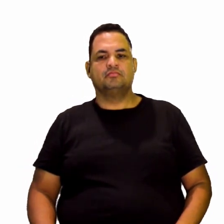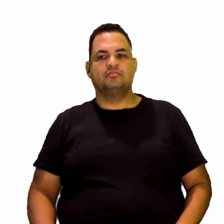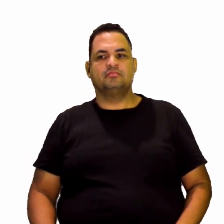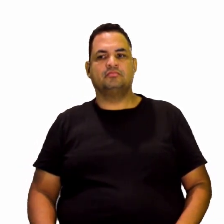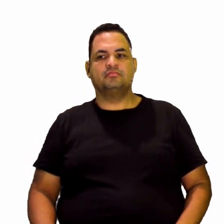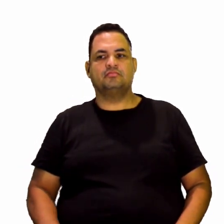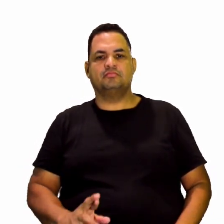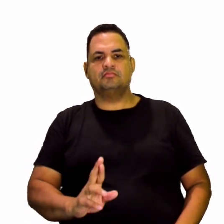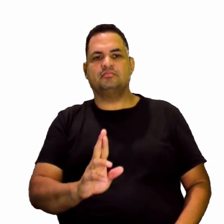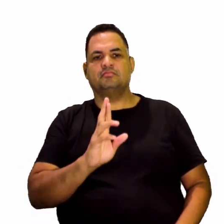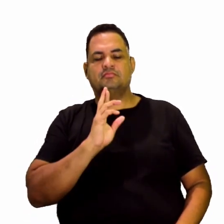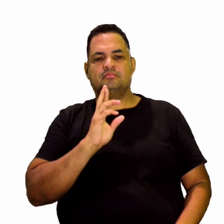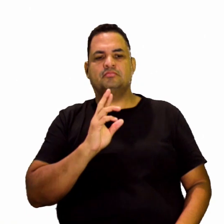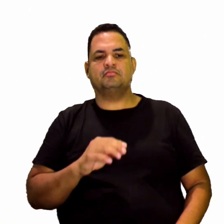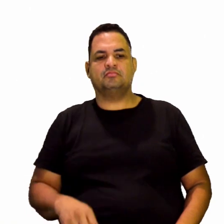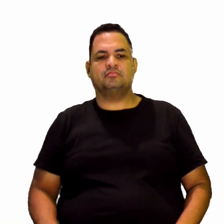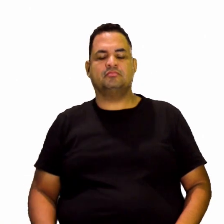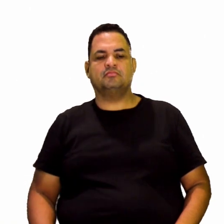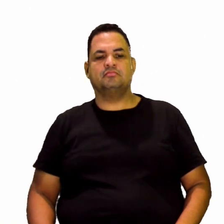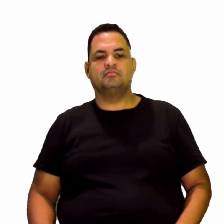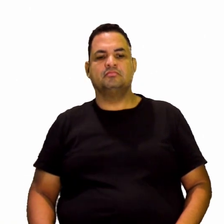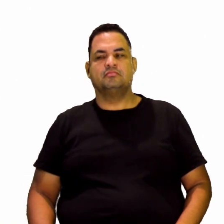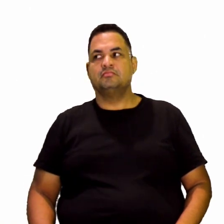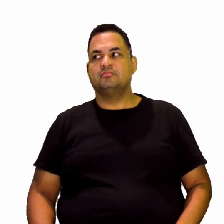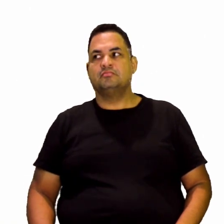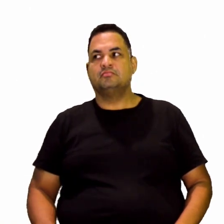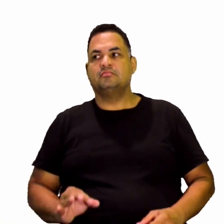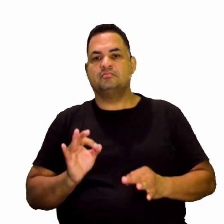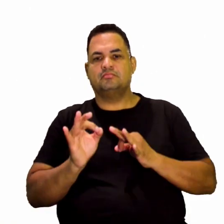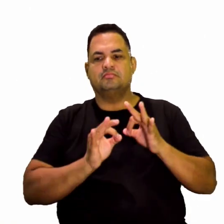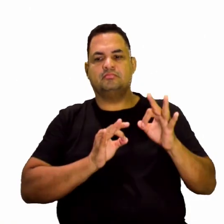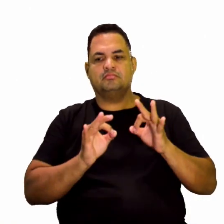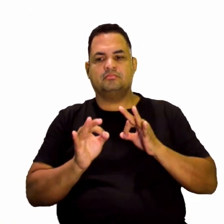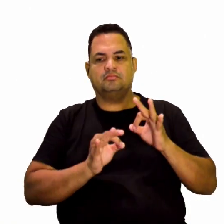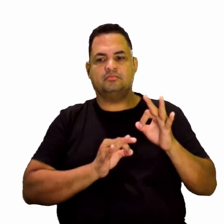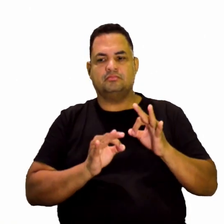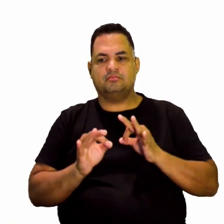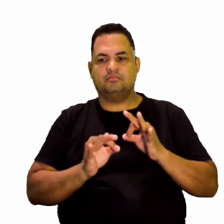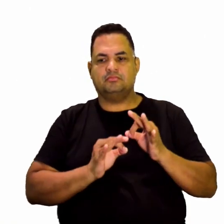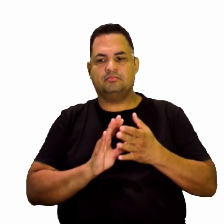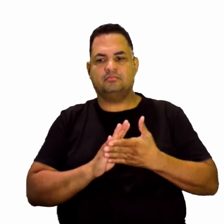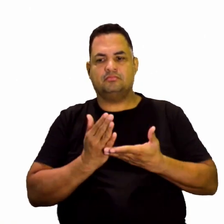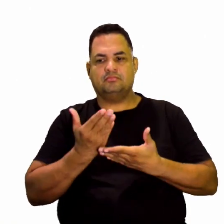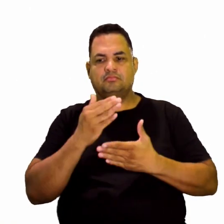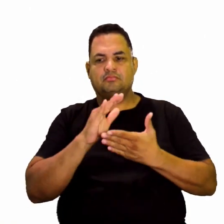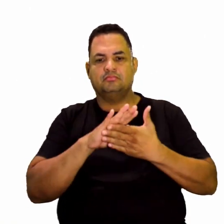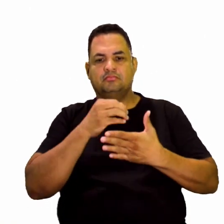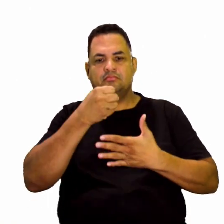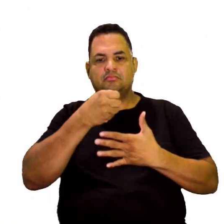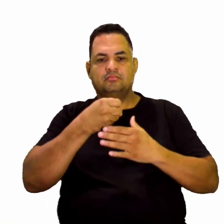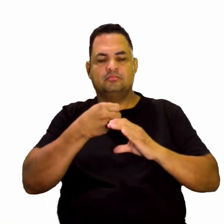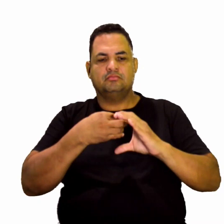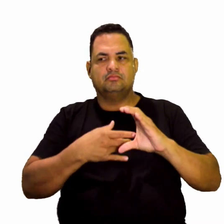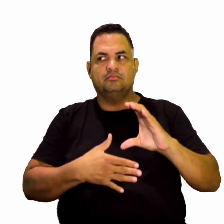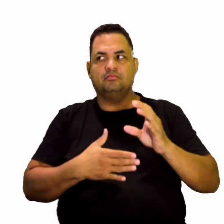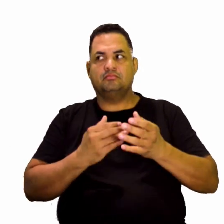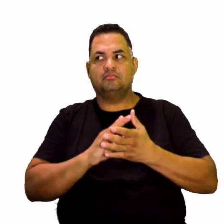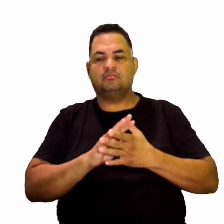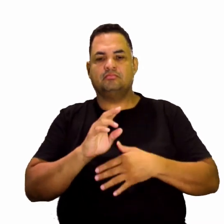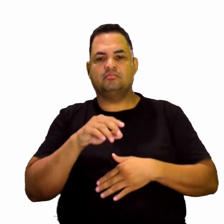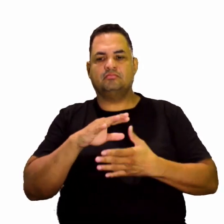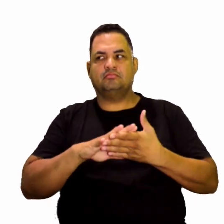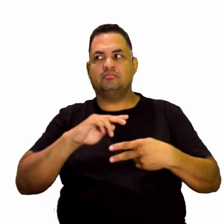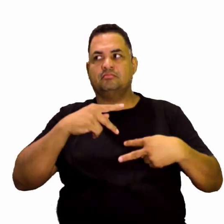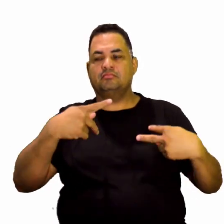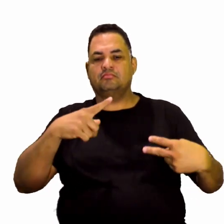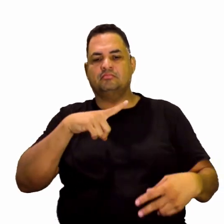justamente a nossa resposta. São eles que estão ali formando e constituindo o DNA, que é o nosso material genético. E